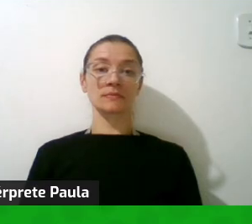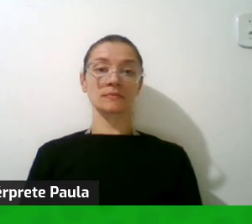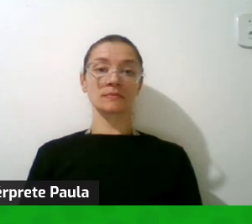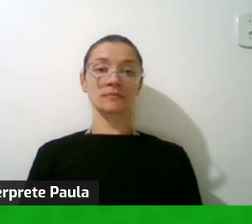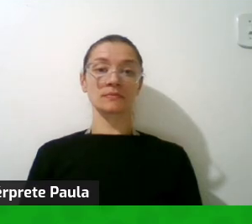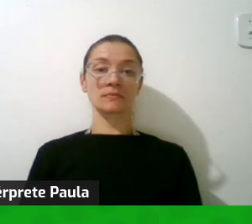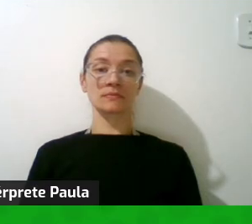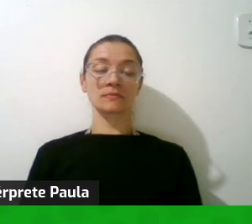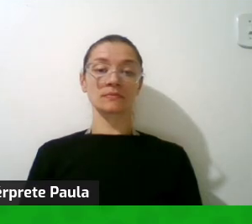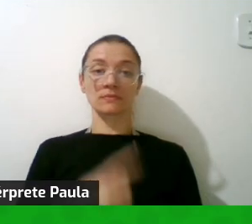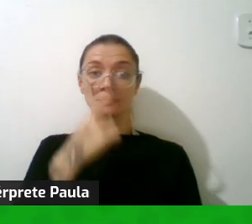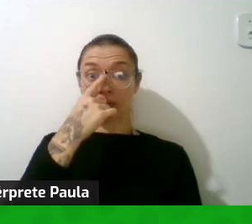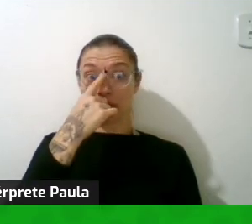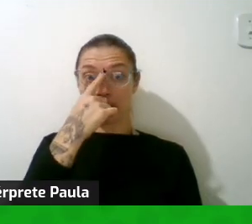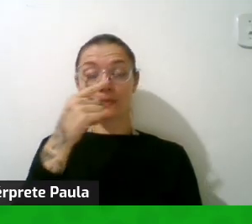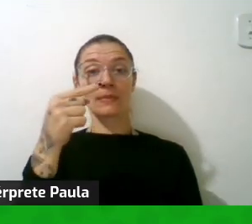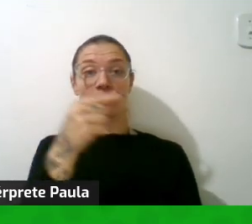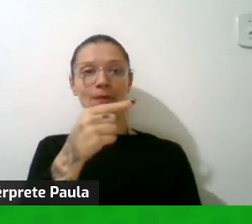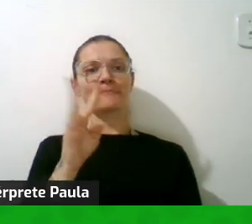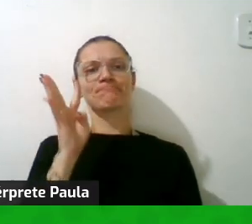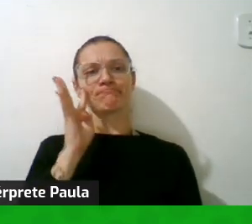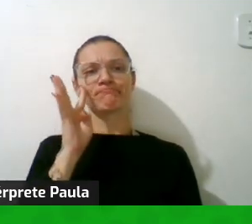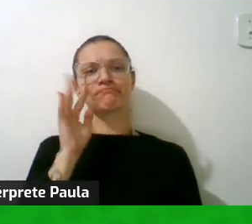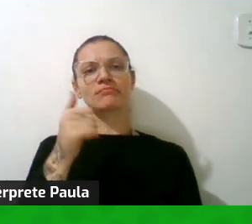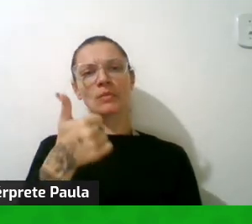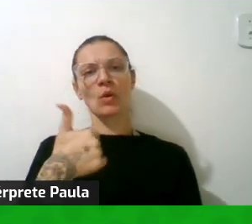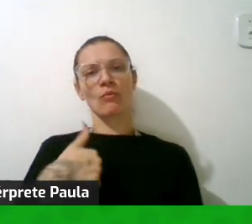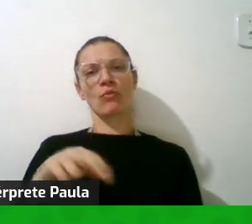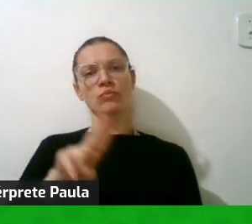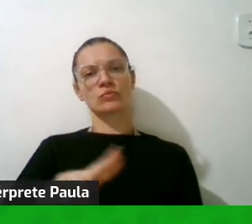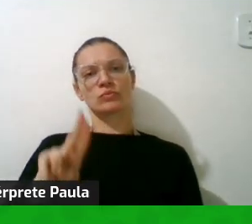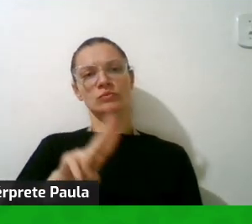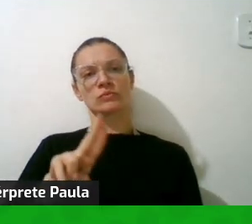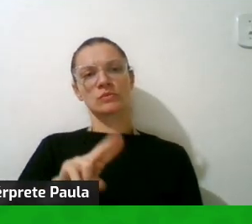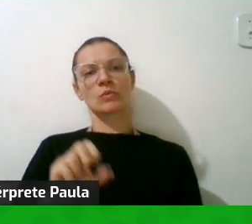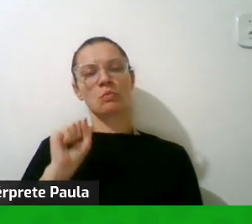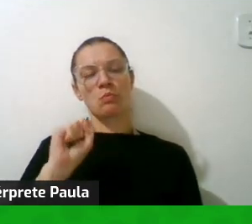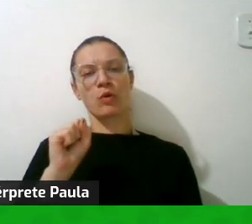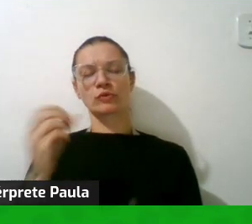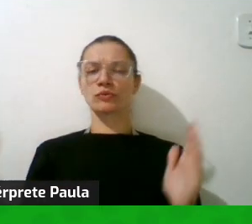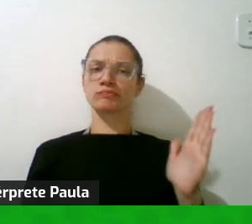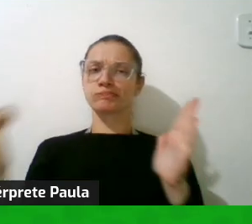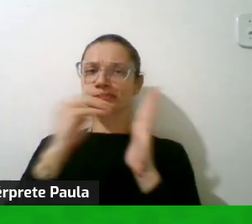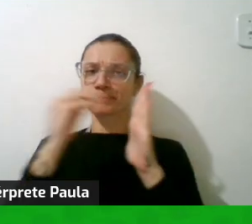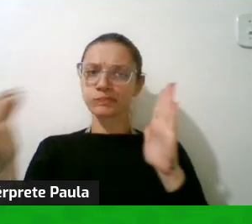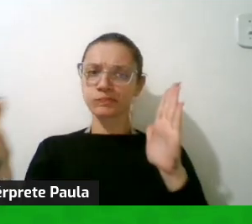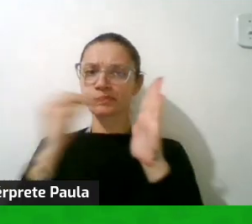explosão solar. Tá legal esse aqui. Eu posso ir adicionando camadas, então eu posso colocar também